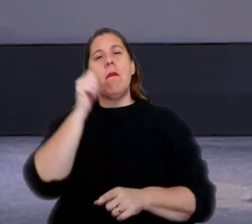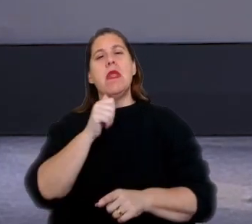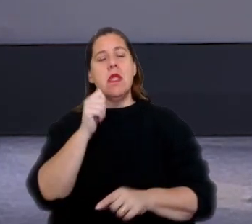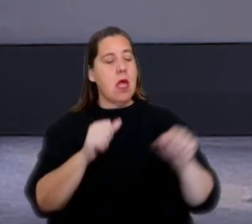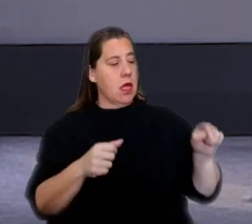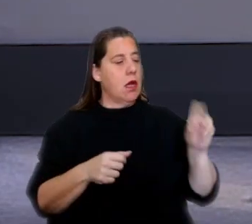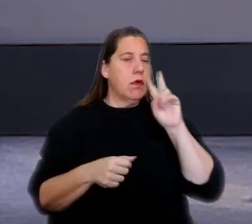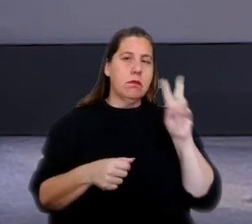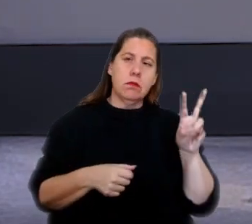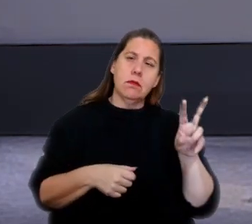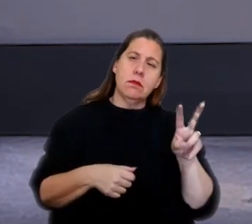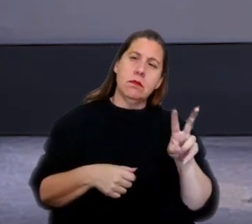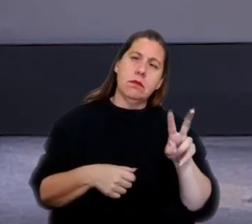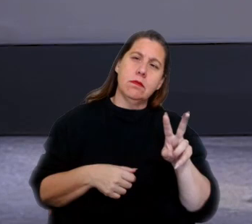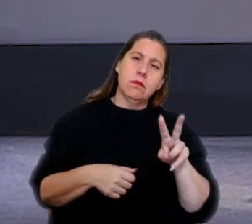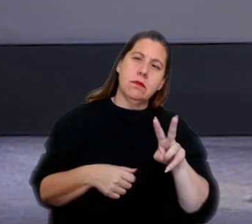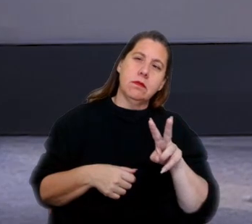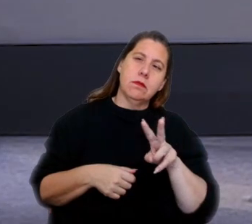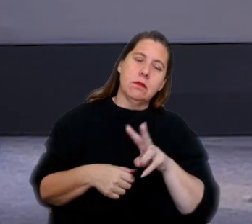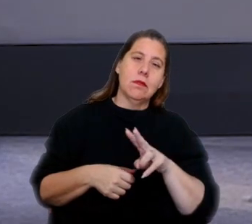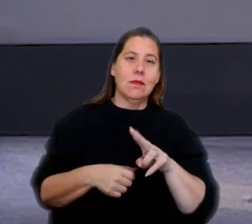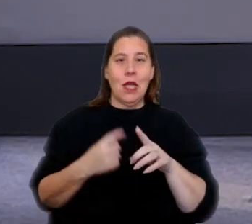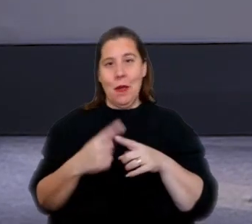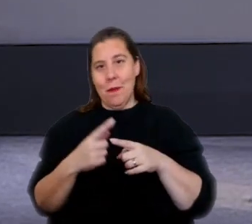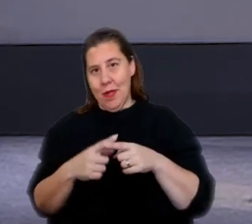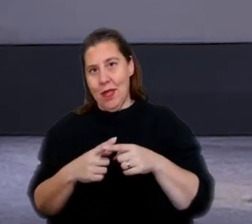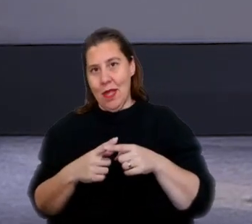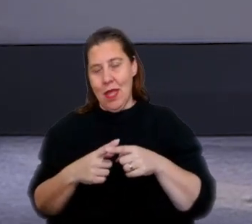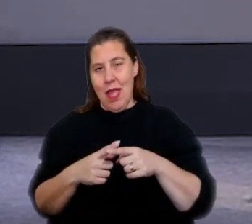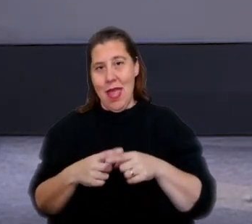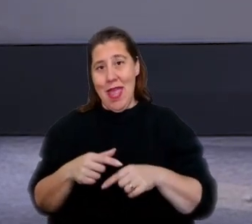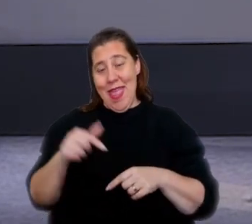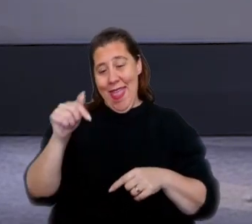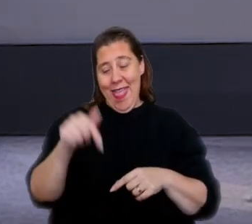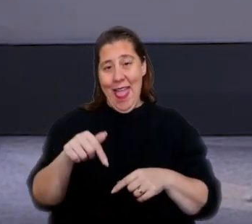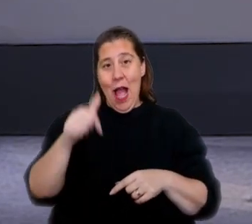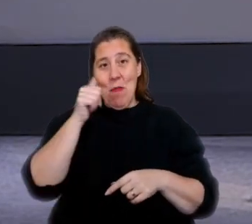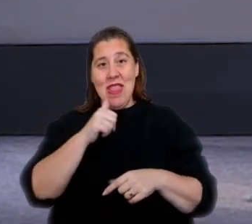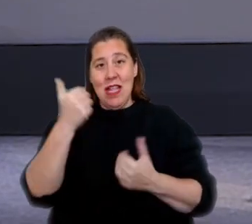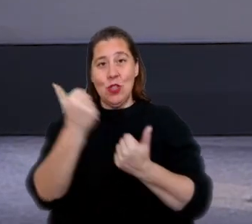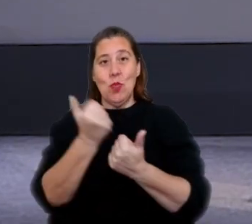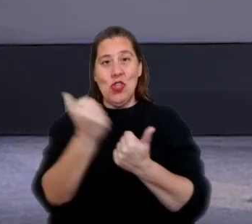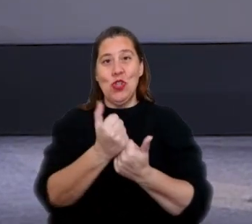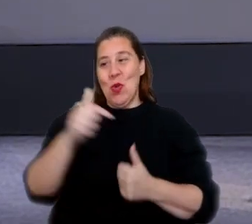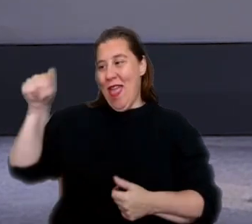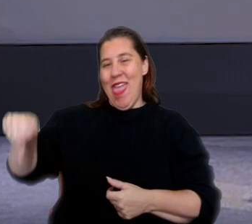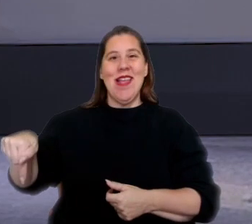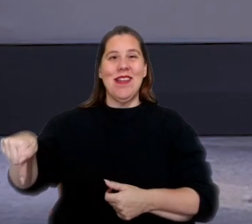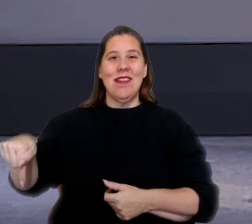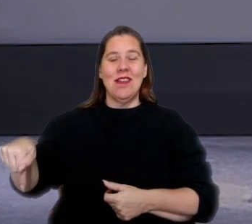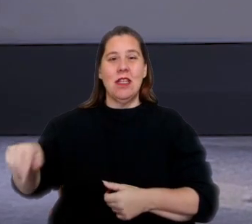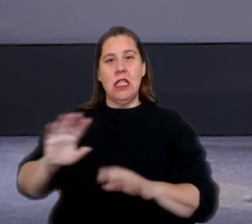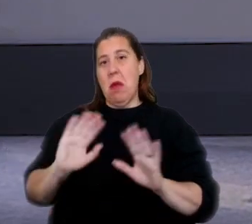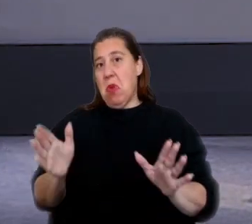assim. E aí eu fiquei, nossa, isso vai ser explorado, assim. Porque ela meio que acaba tomando o lugar que era dele, né? E